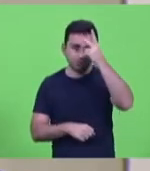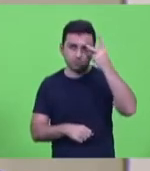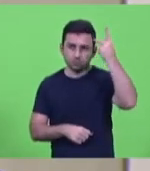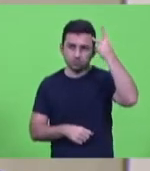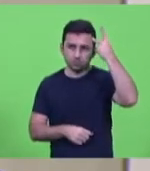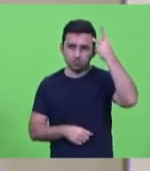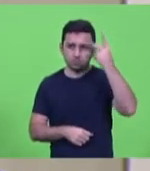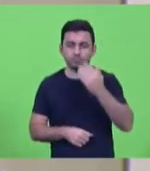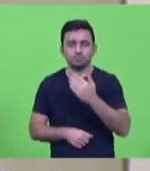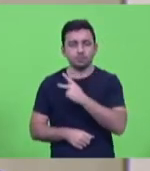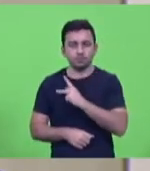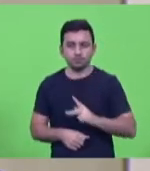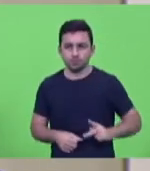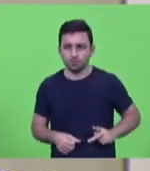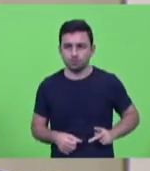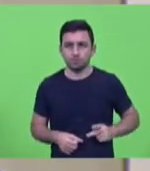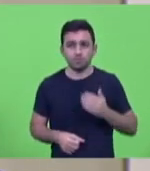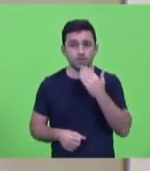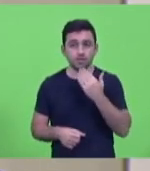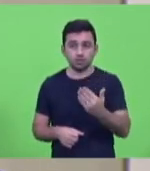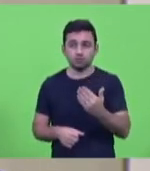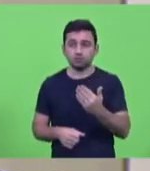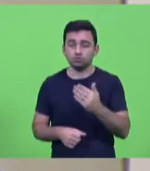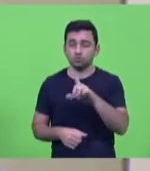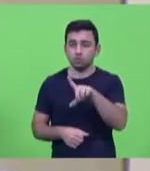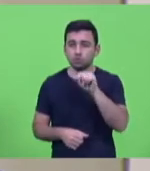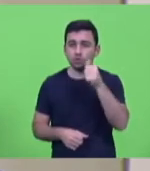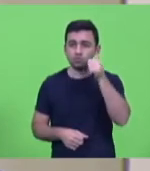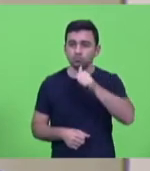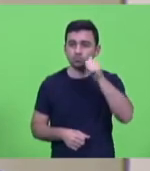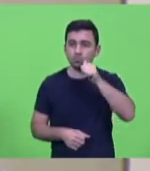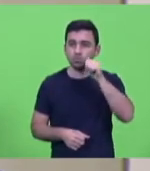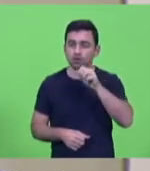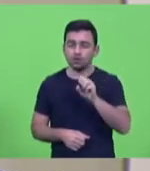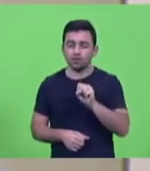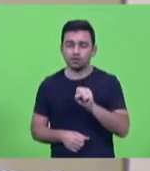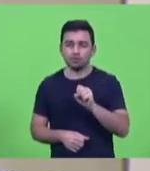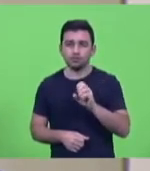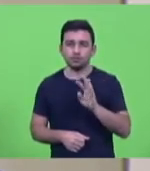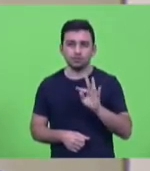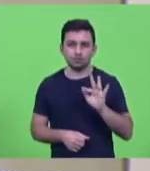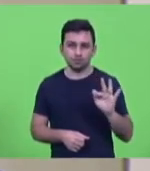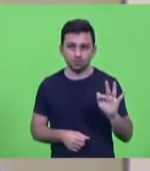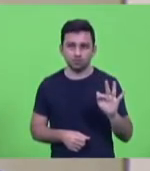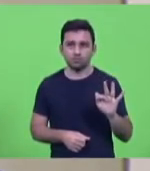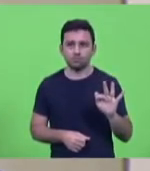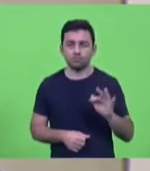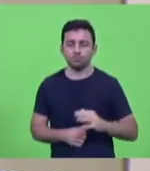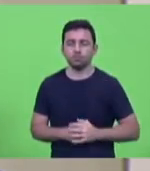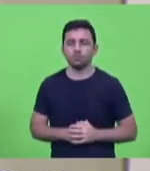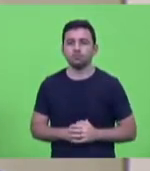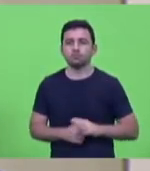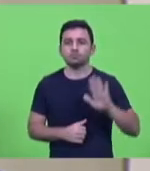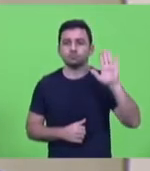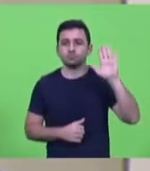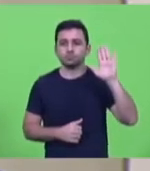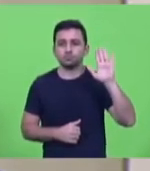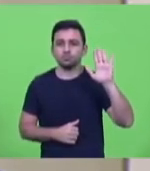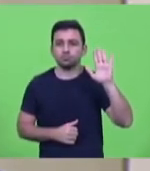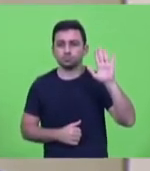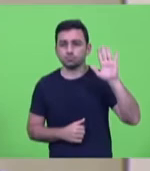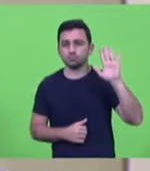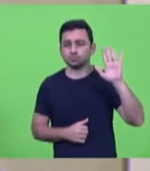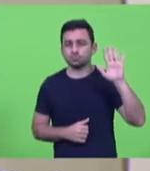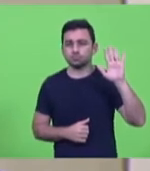República que indique uma mulher à vaga do Supremo Tribunal Federal. Em discussão. Para discutir, presidente. Para discutir, com a